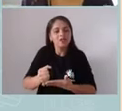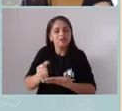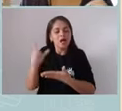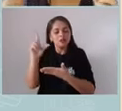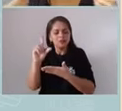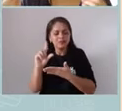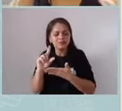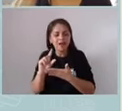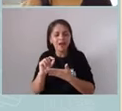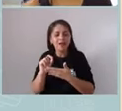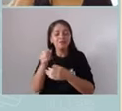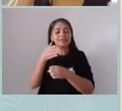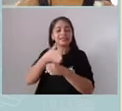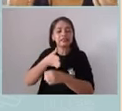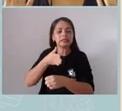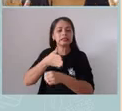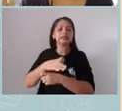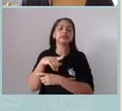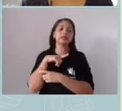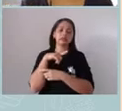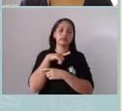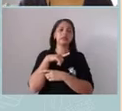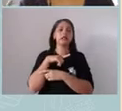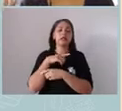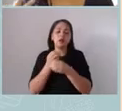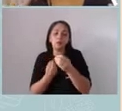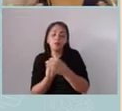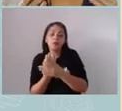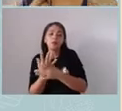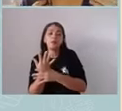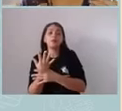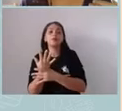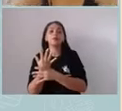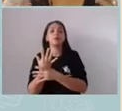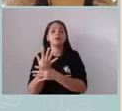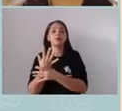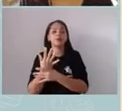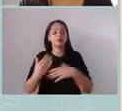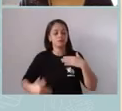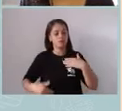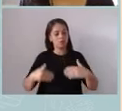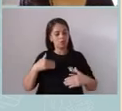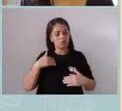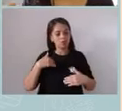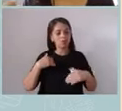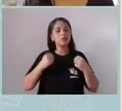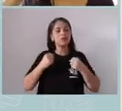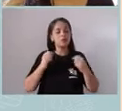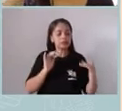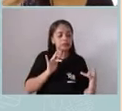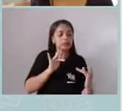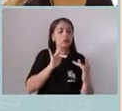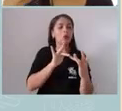tá? Então, esse anticorpo, para ele ser produzido, o nosso organismo ele tem que ter contato com o